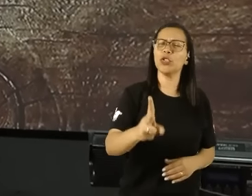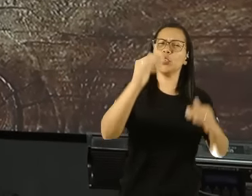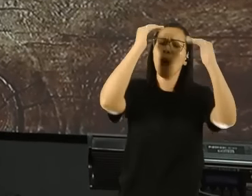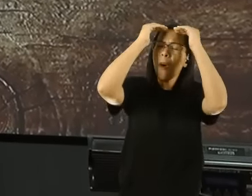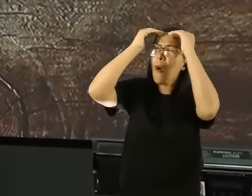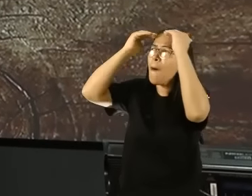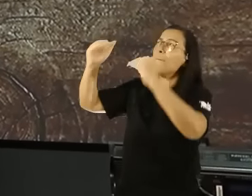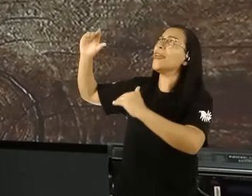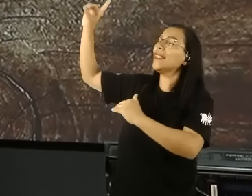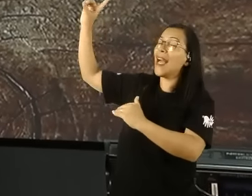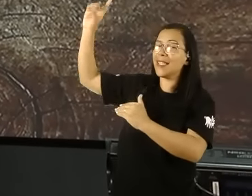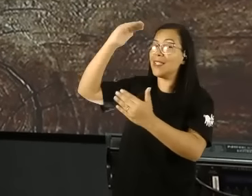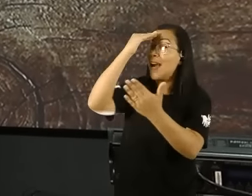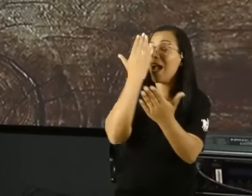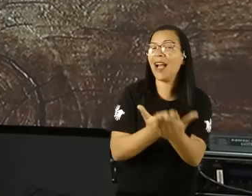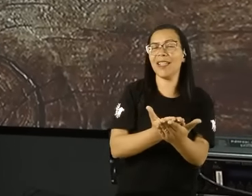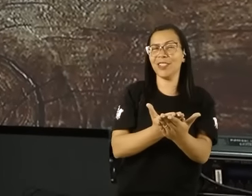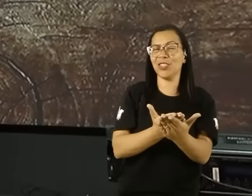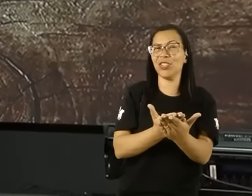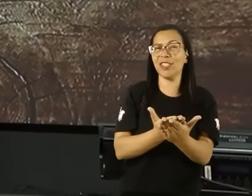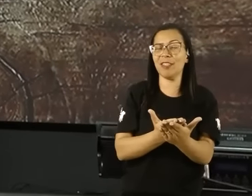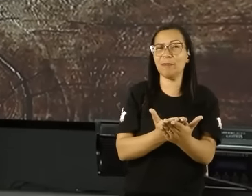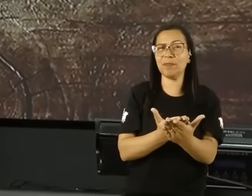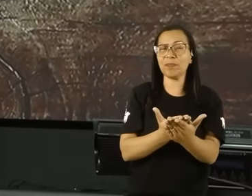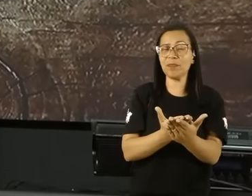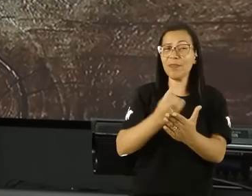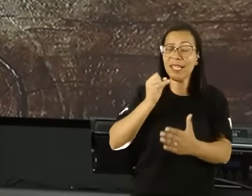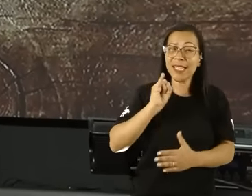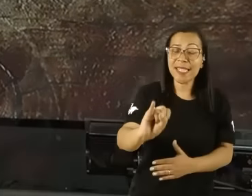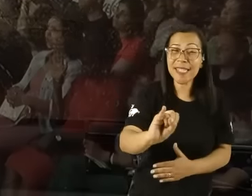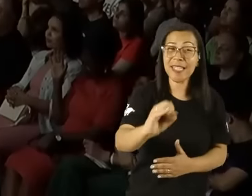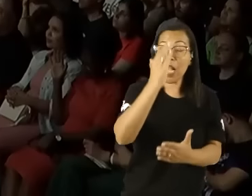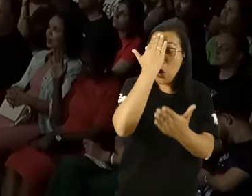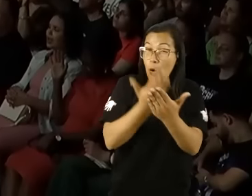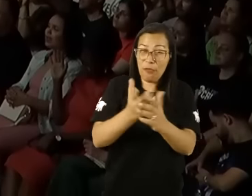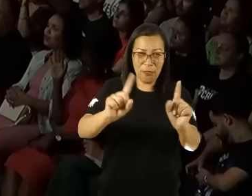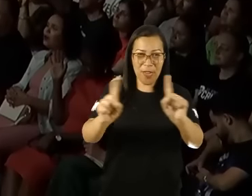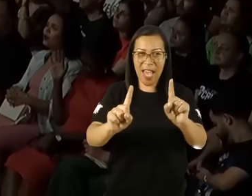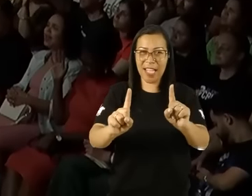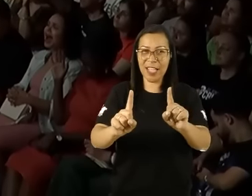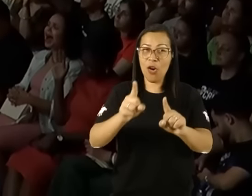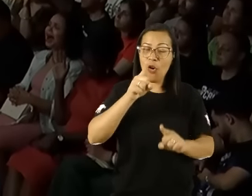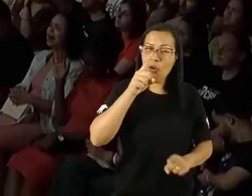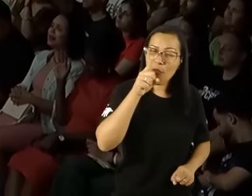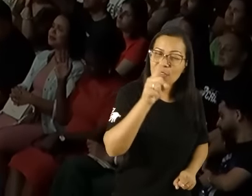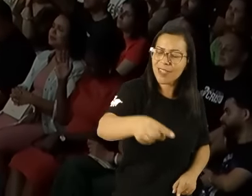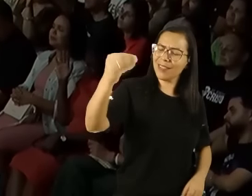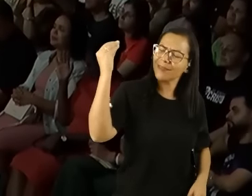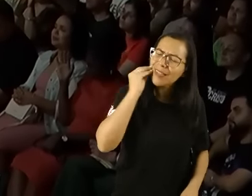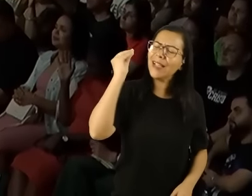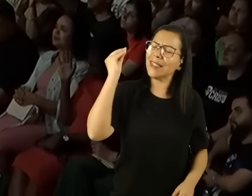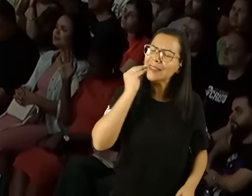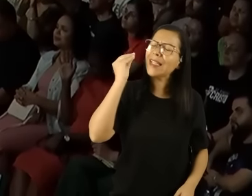menos tempo. É uma jogada de rede. E o que não veio a madrugada inteira, pula na rede. Deus tem planos